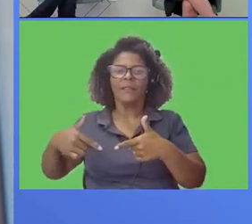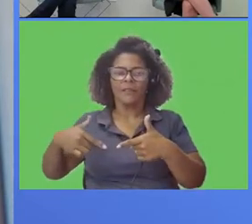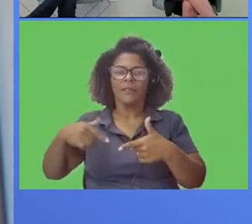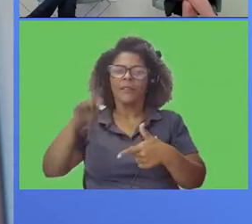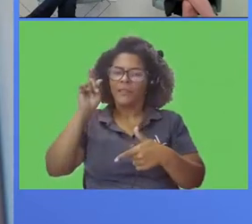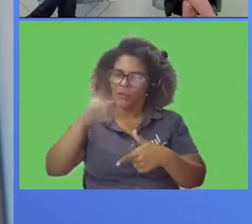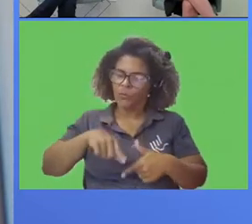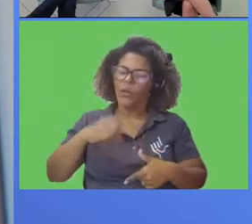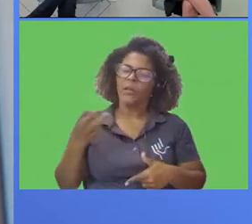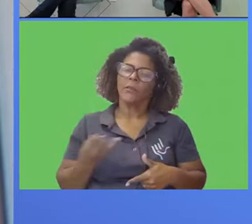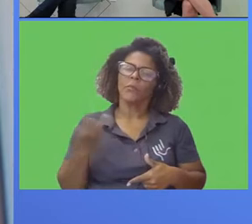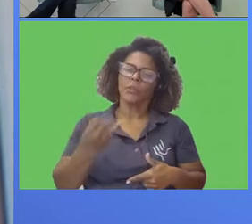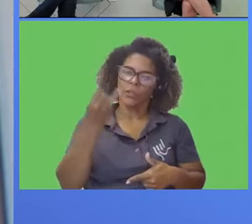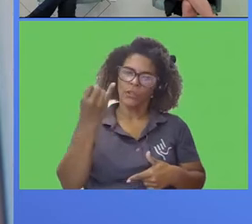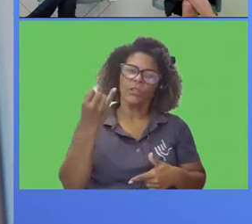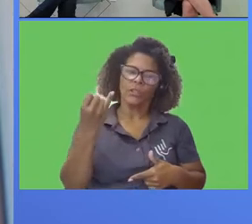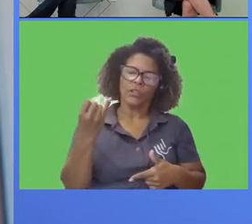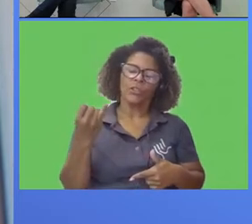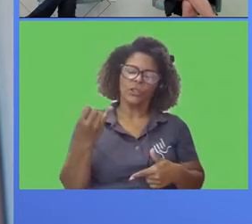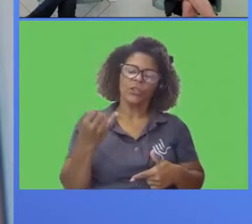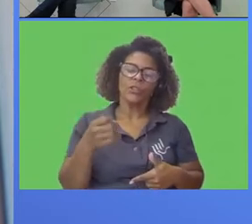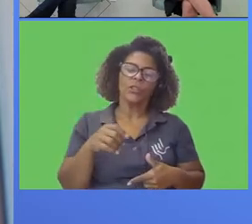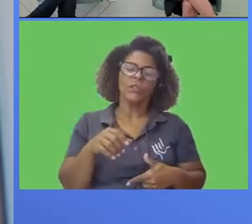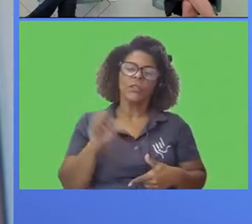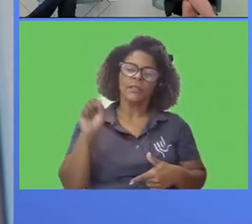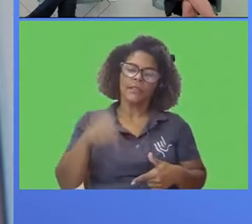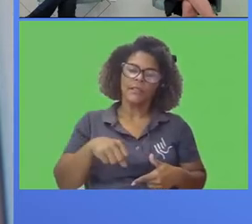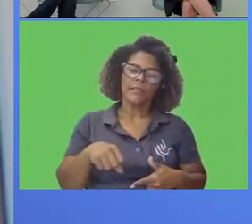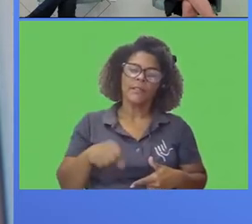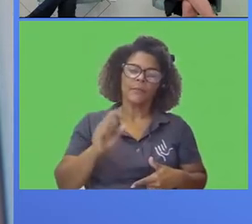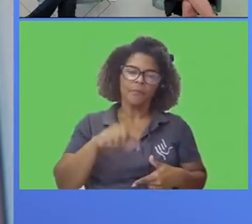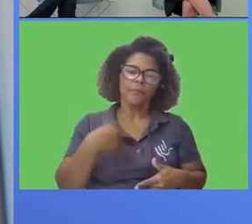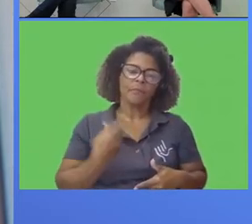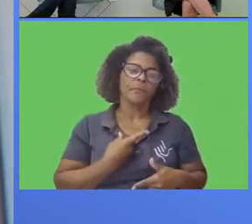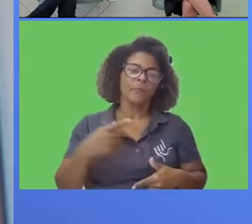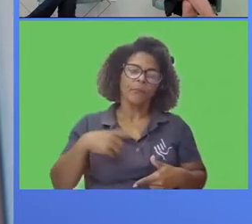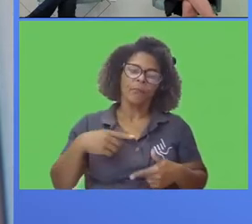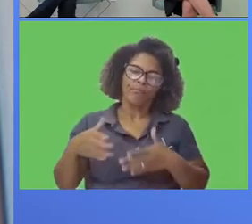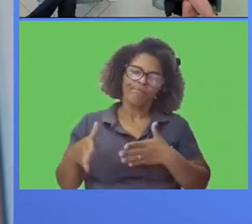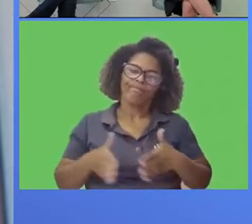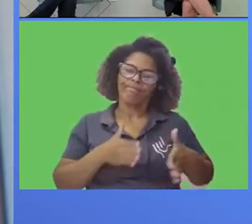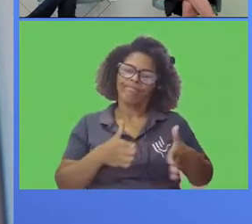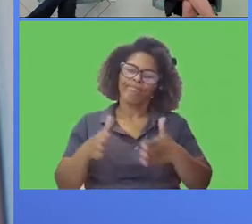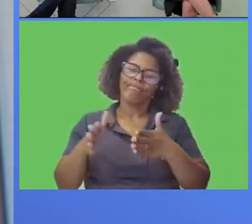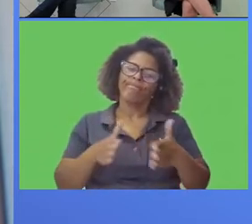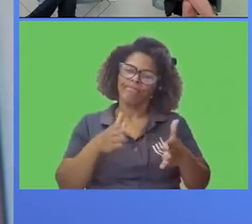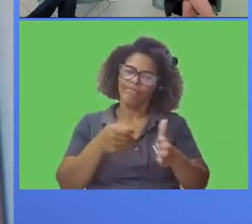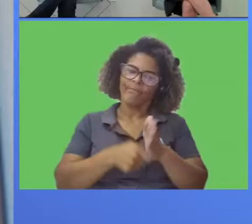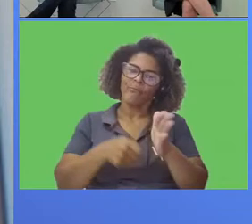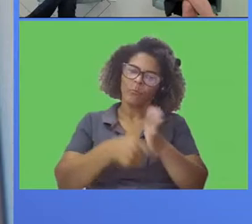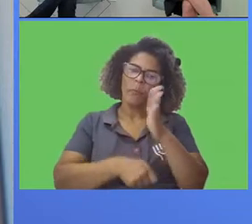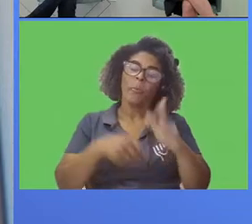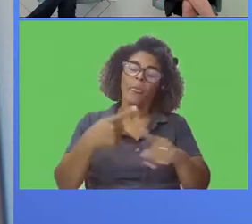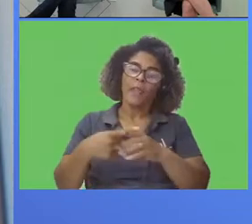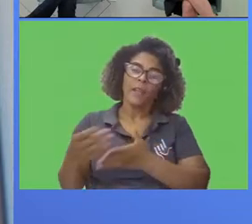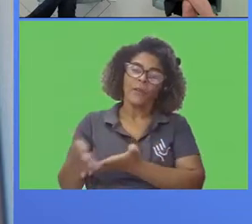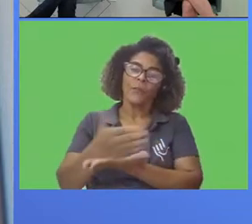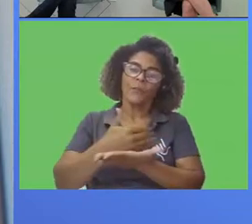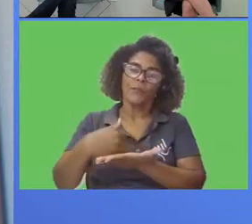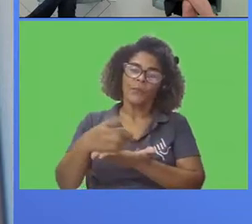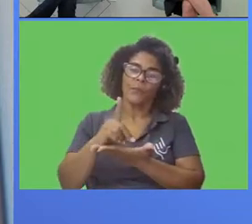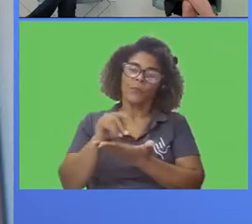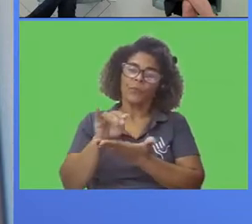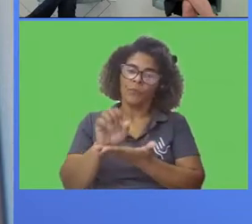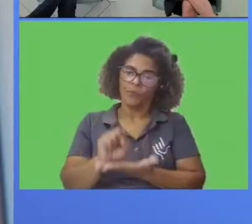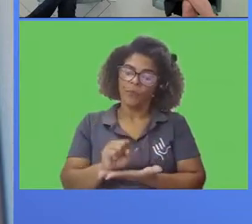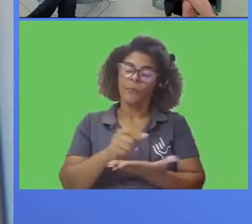muito importante, nós temos um caminho aí a trilhar, porque os dados são